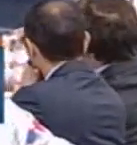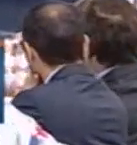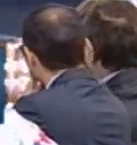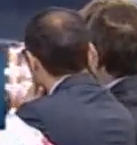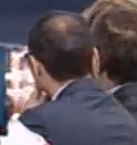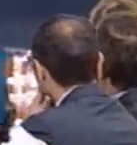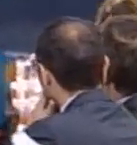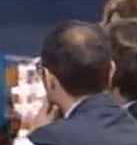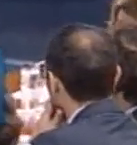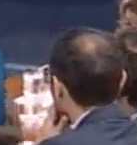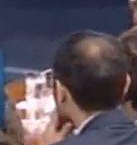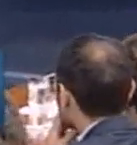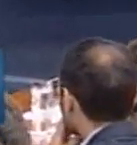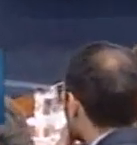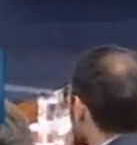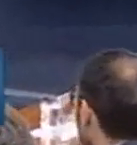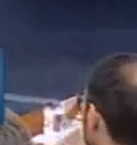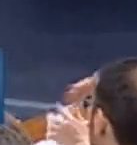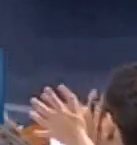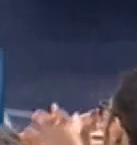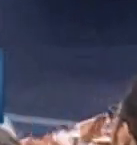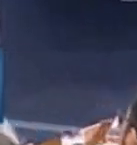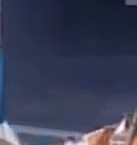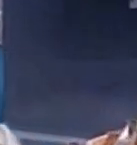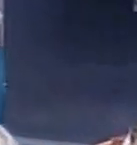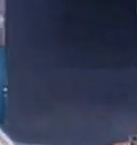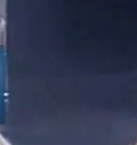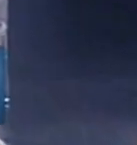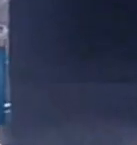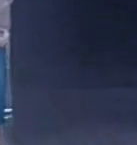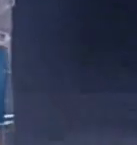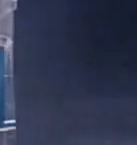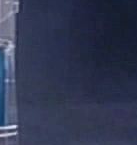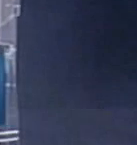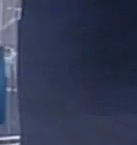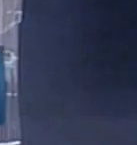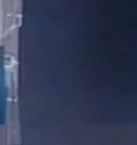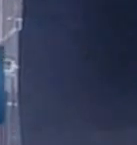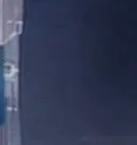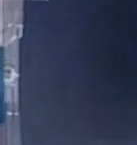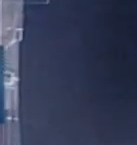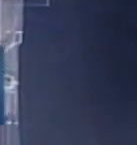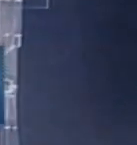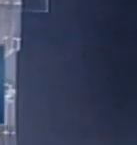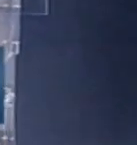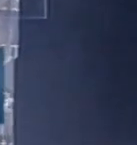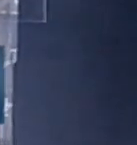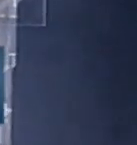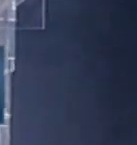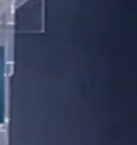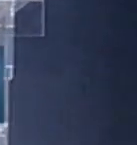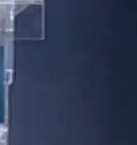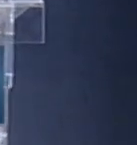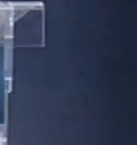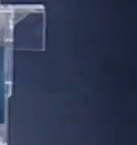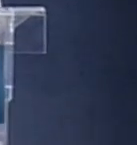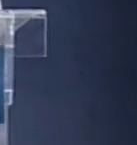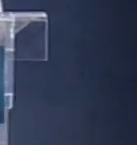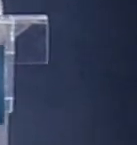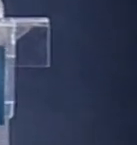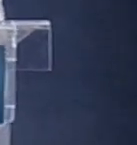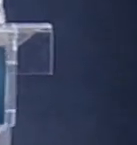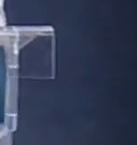eu quero iniciar logo no ponto básico e que me trouxe